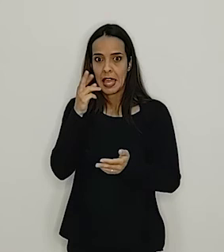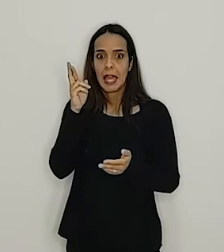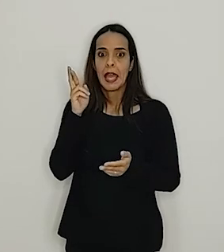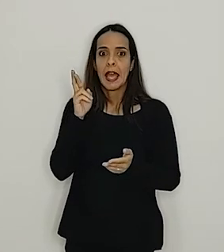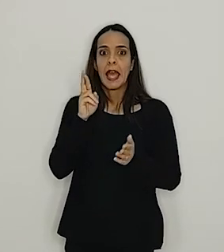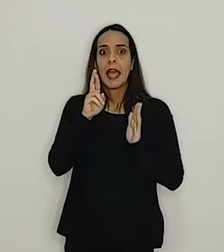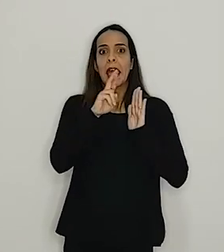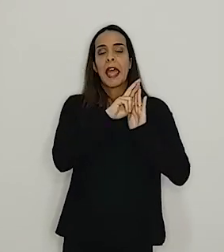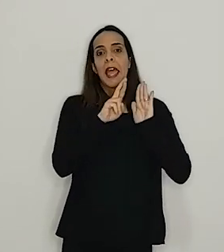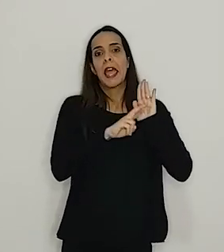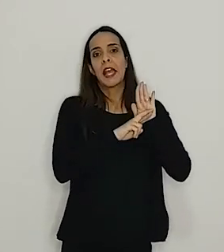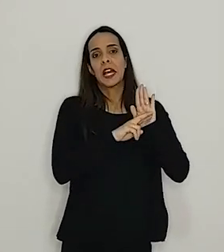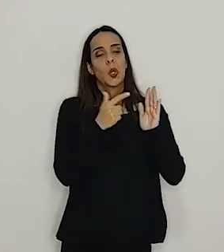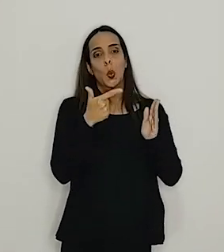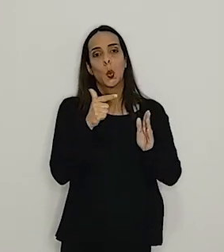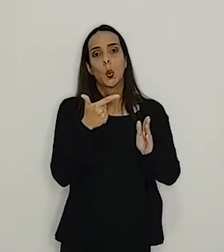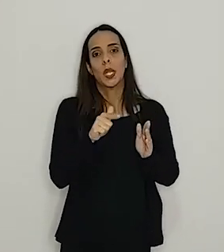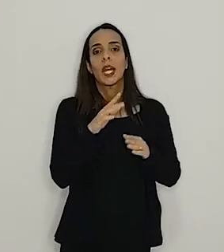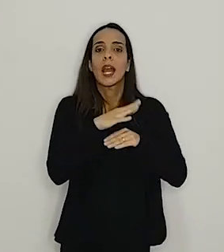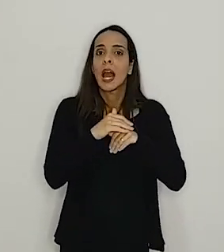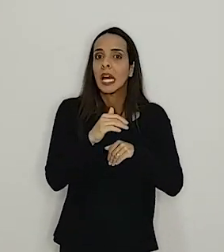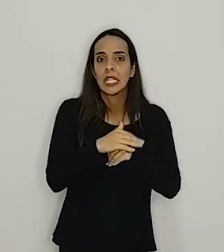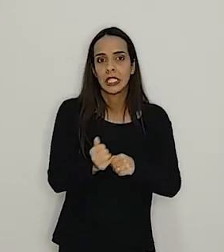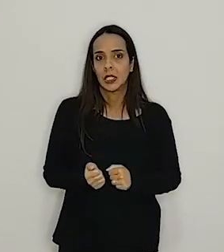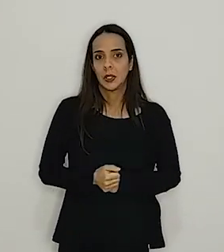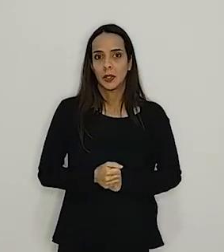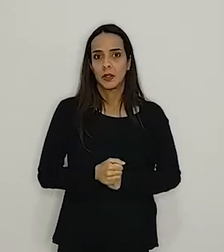torna rebeldia. E é verdade.